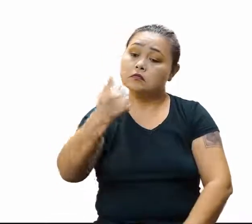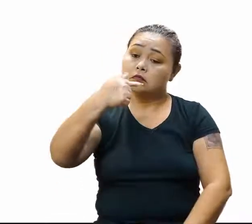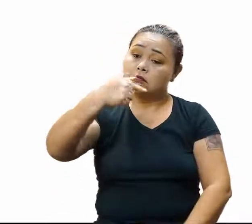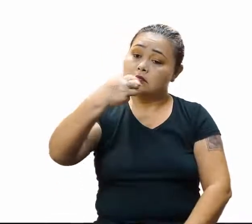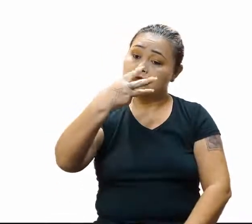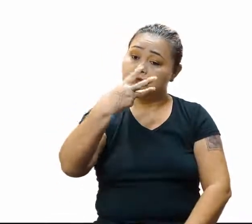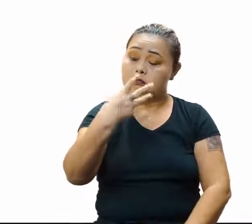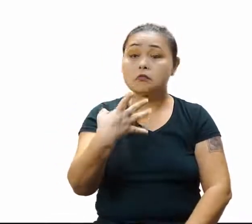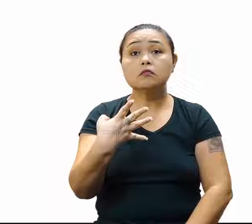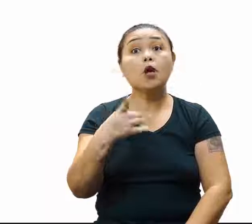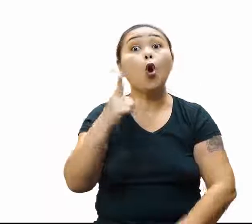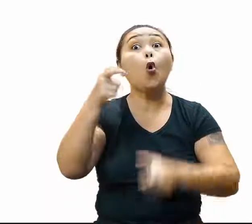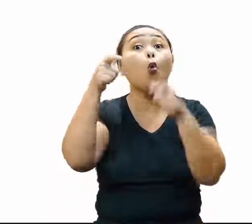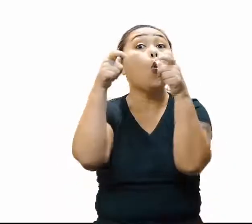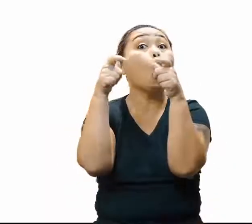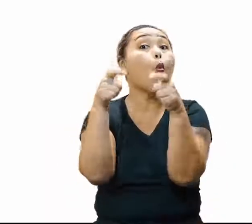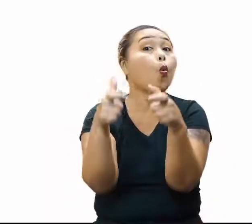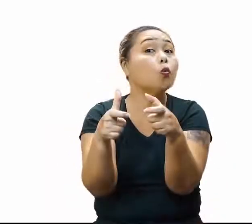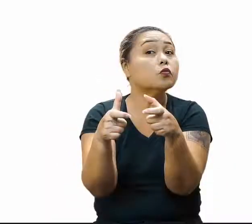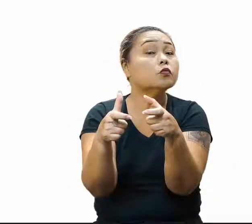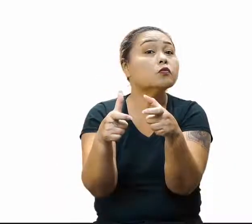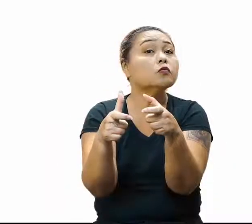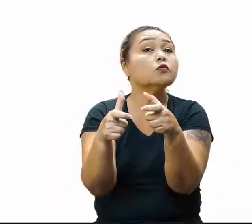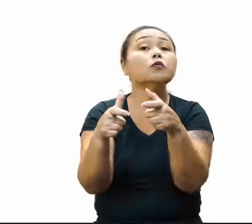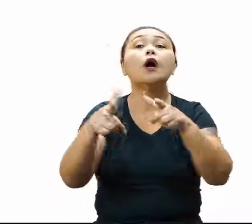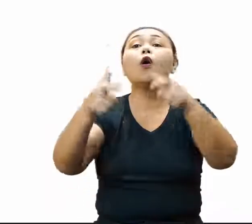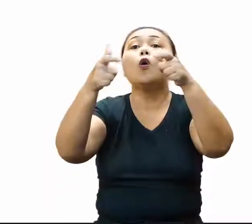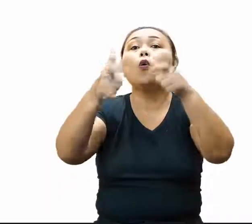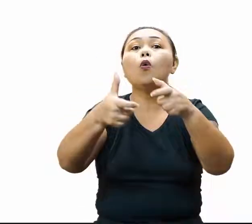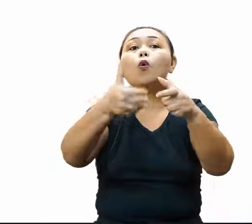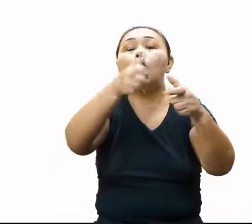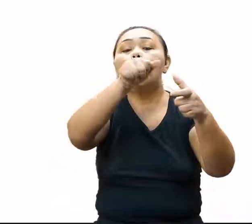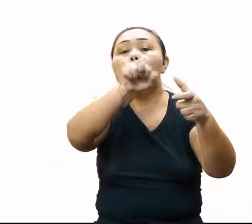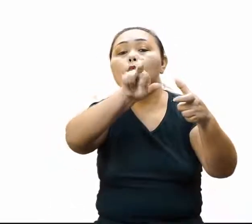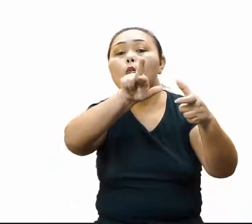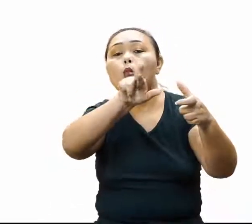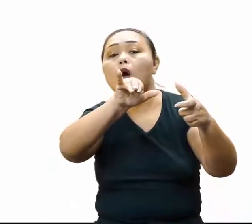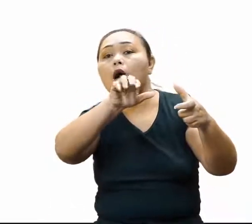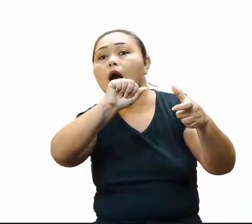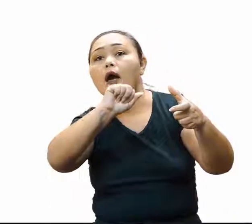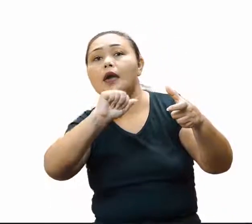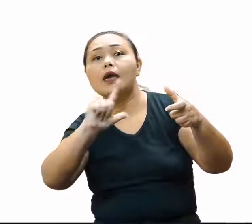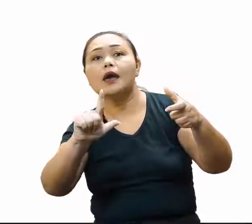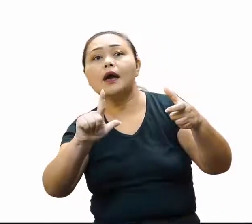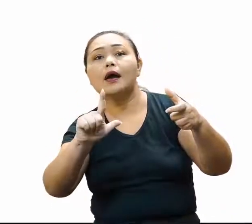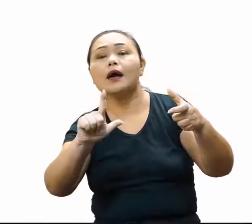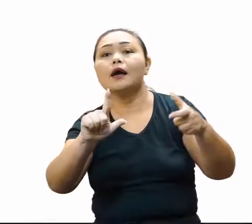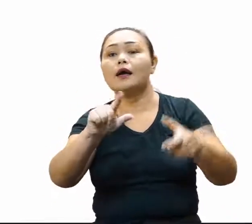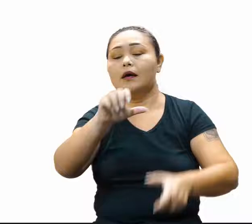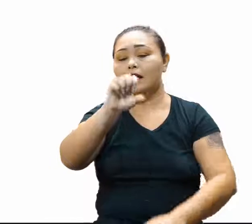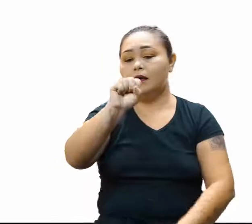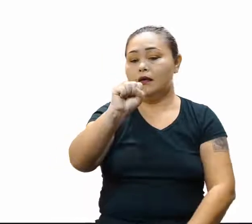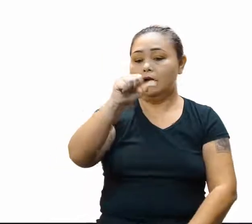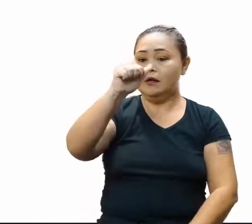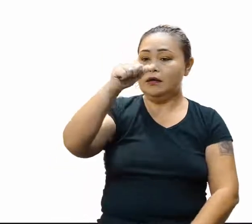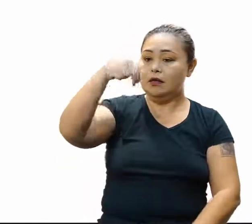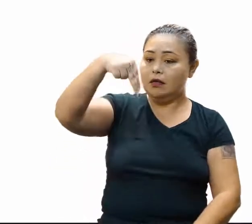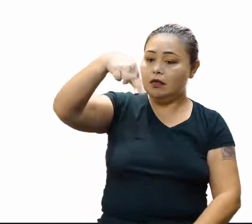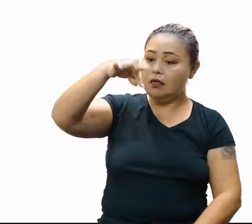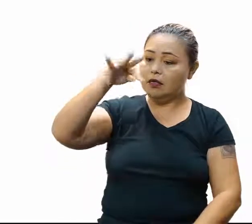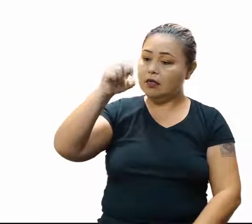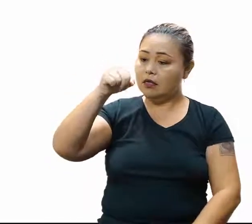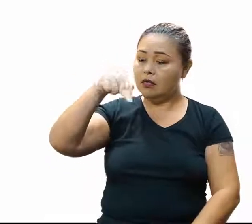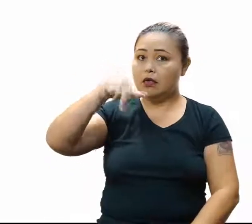especificamente? Em um lugar chamado Arraial de Santana, ou Arraio de Santana, e São